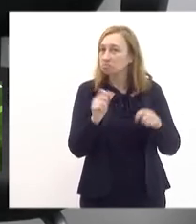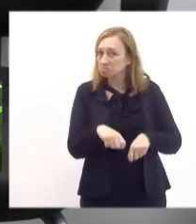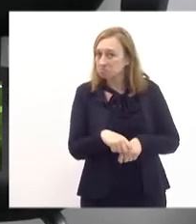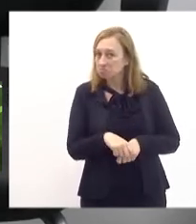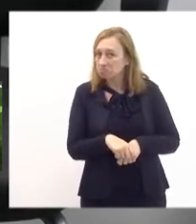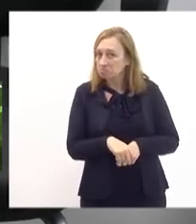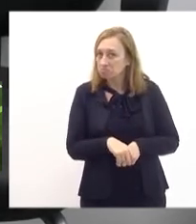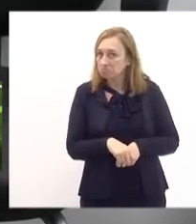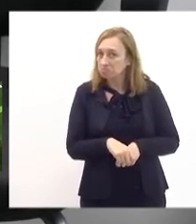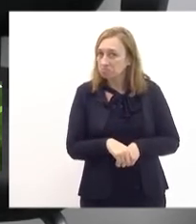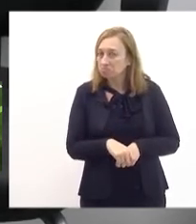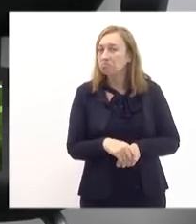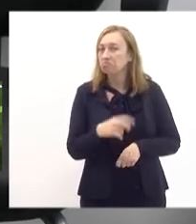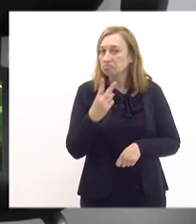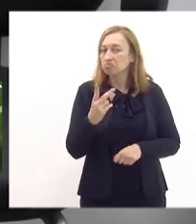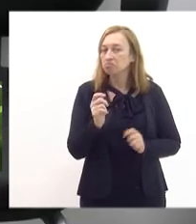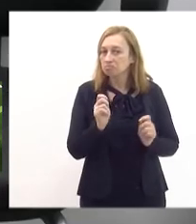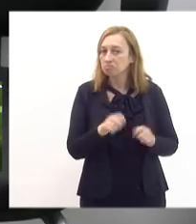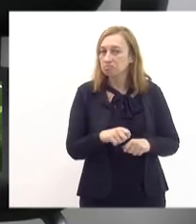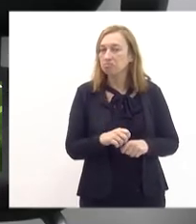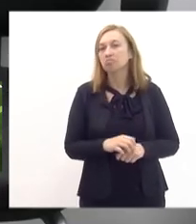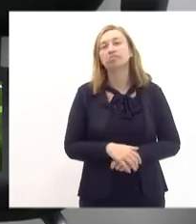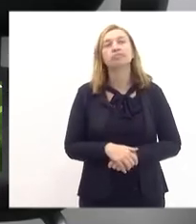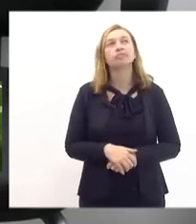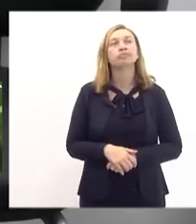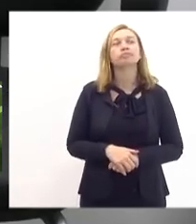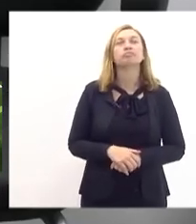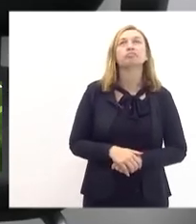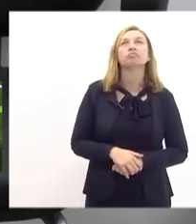possibilidades, dois pontos que poderiam ser